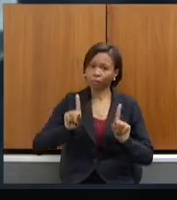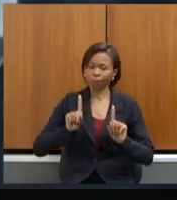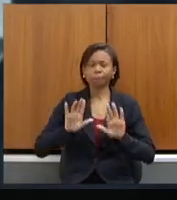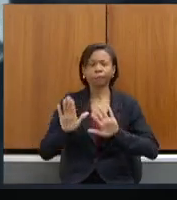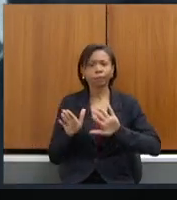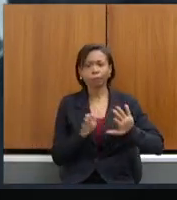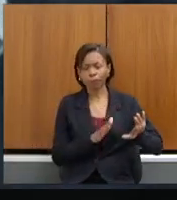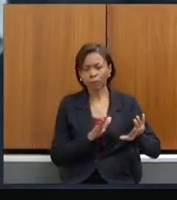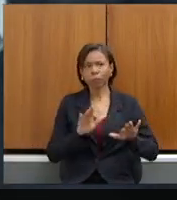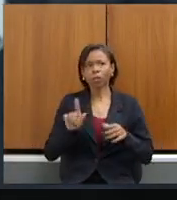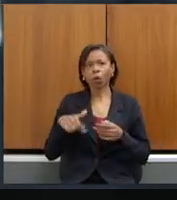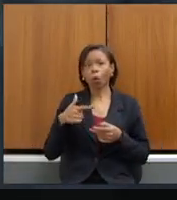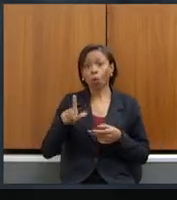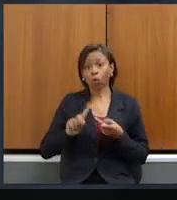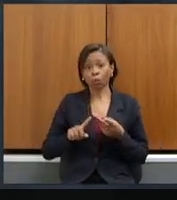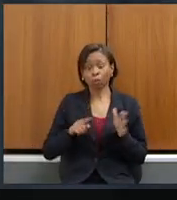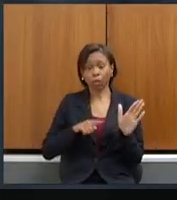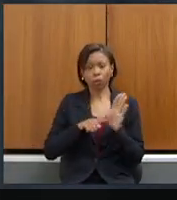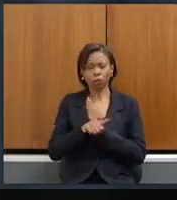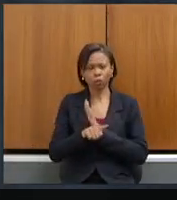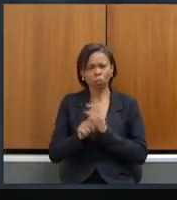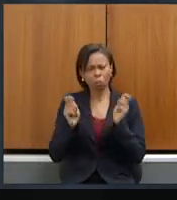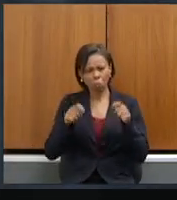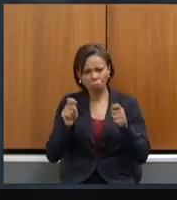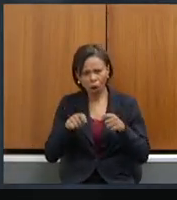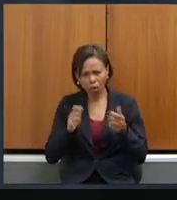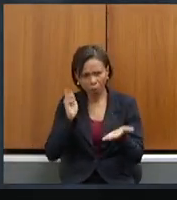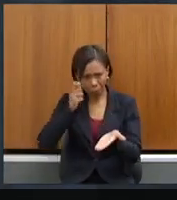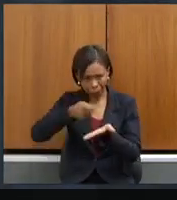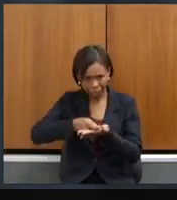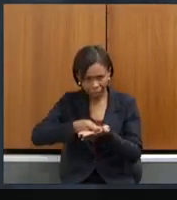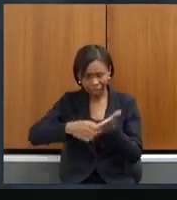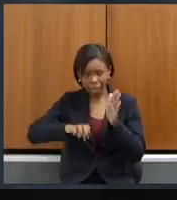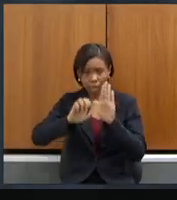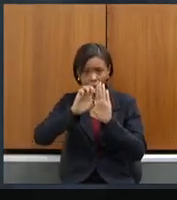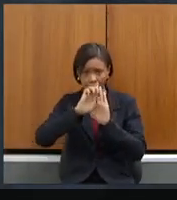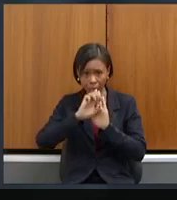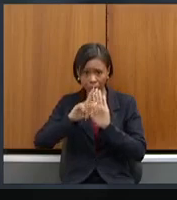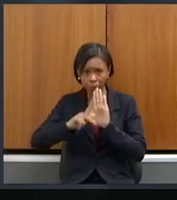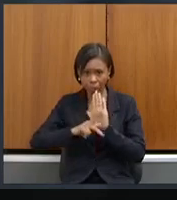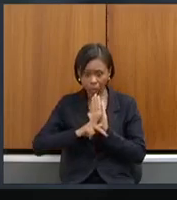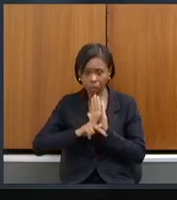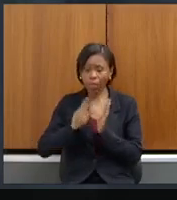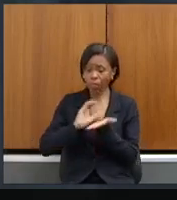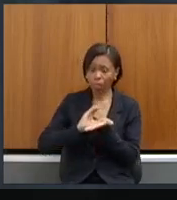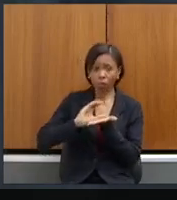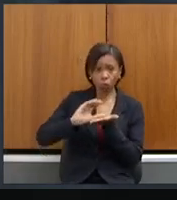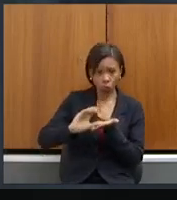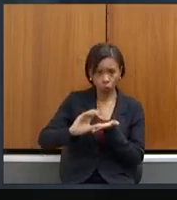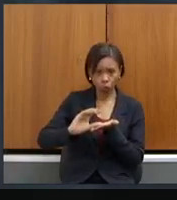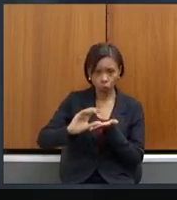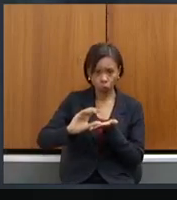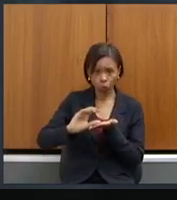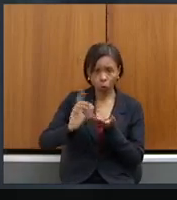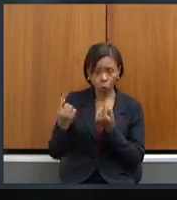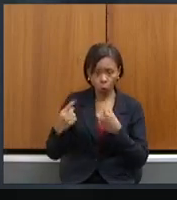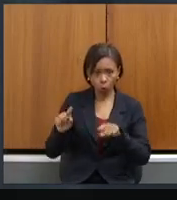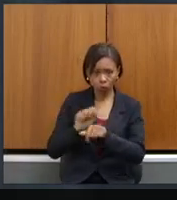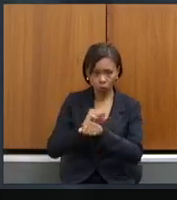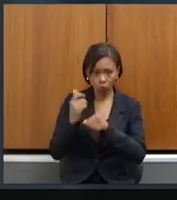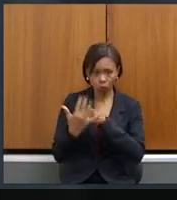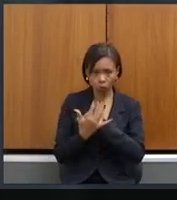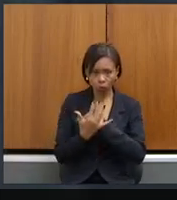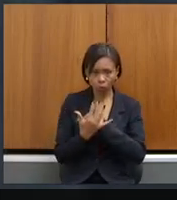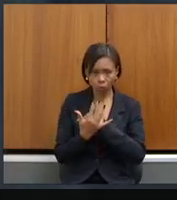a possibilidade de se antecipar o pagamento de emendas e de recursos destinado ao enfrentamento da cor